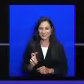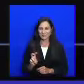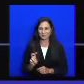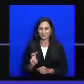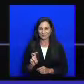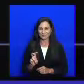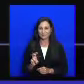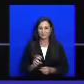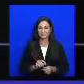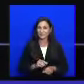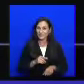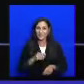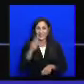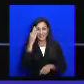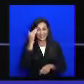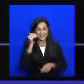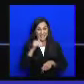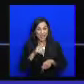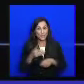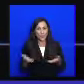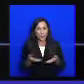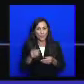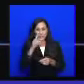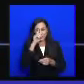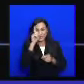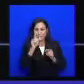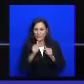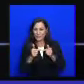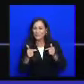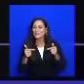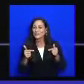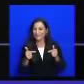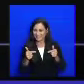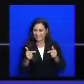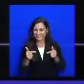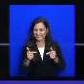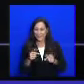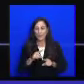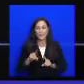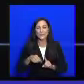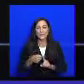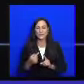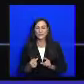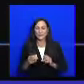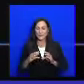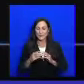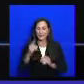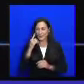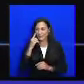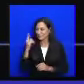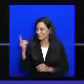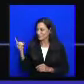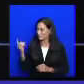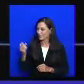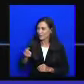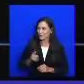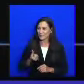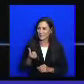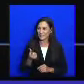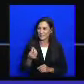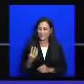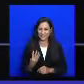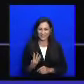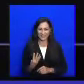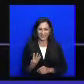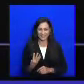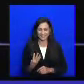45. Quem sabe hoje é o seu dia de sorte. Vem chegando mais uma bola, número 64,